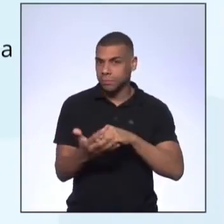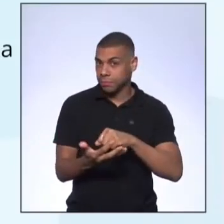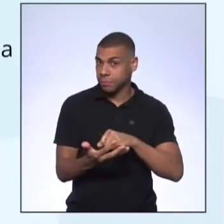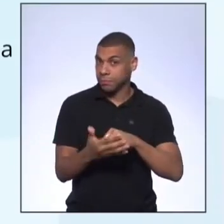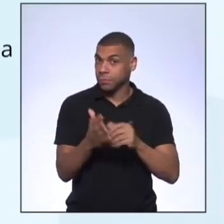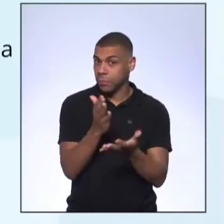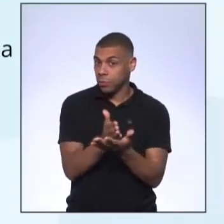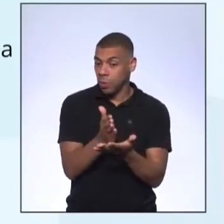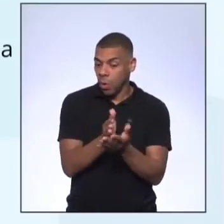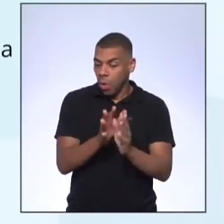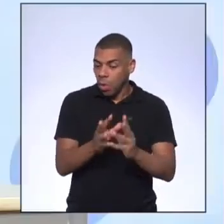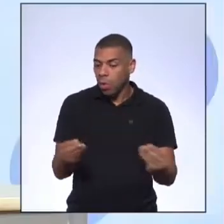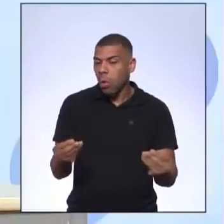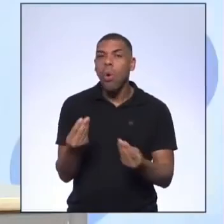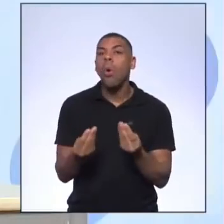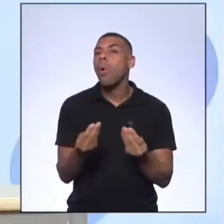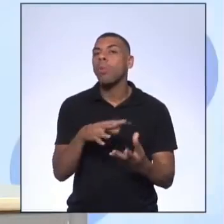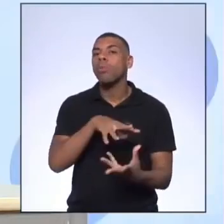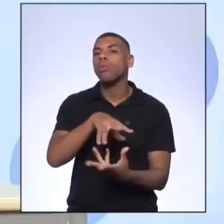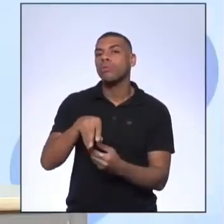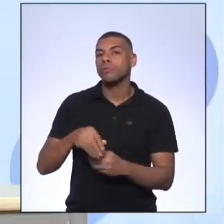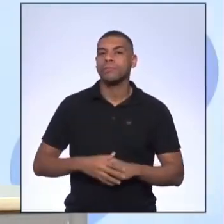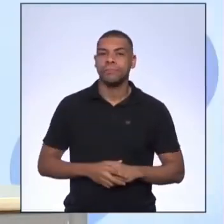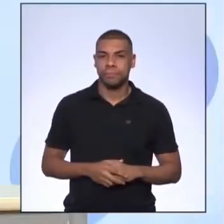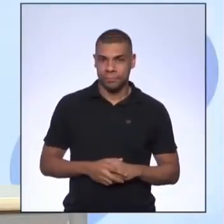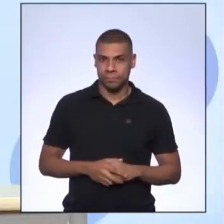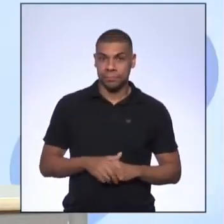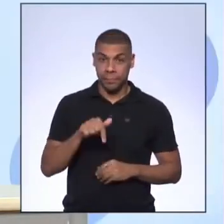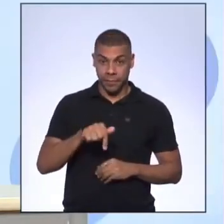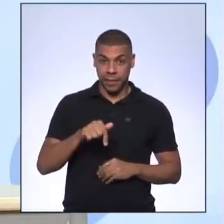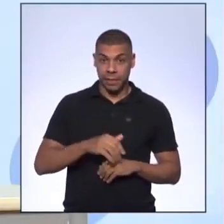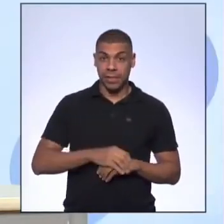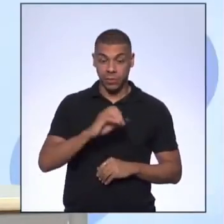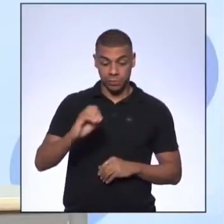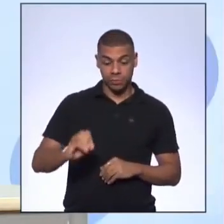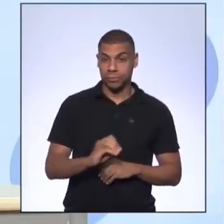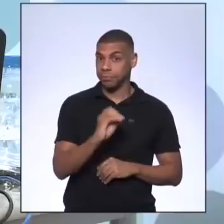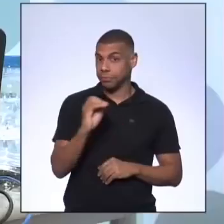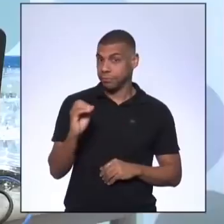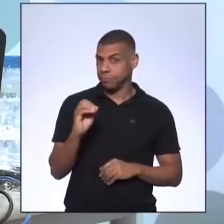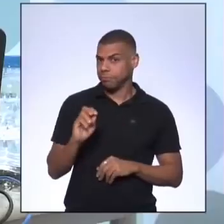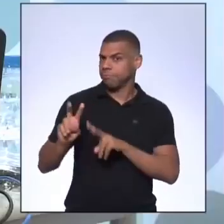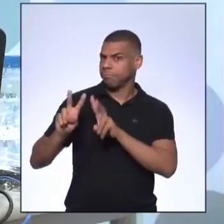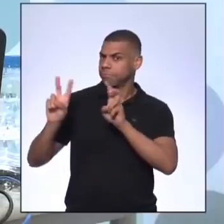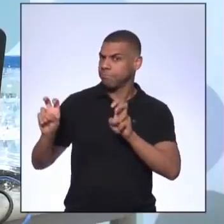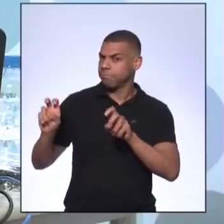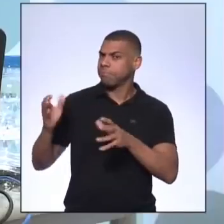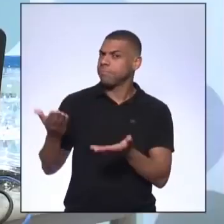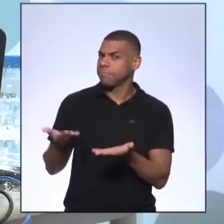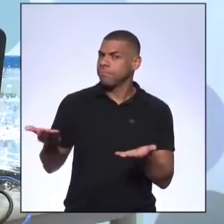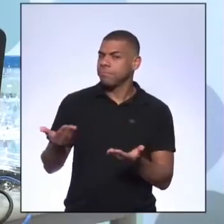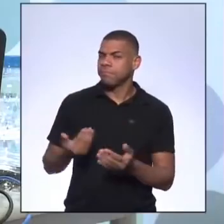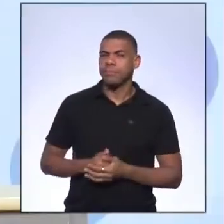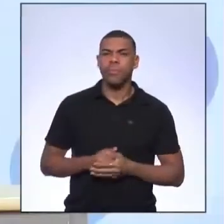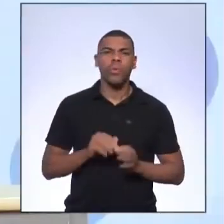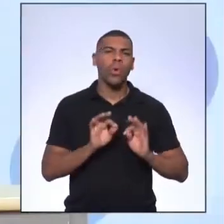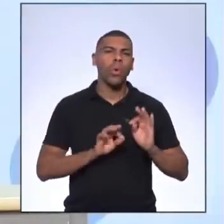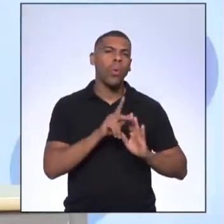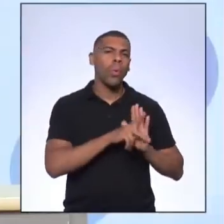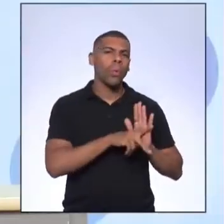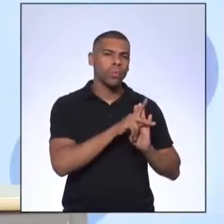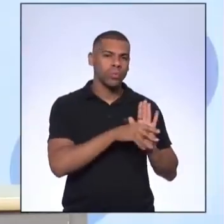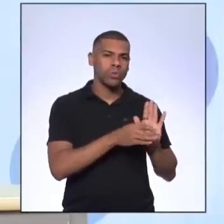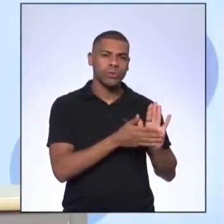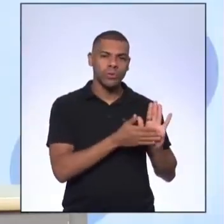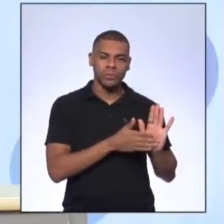Isso, né? Trabalhamos aqui nas aulas do CMSP, né? Sim, nós indicamos esse tema porque é um tema atual. Foi o projeto que desenvolvemos aqui